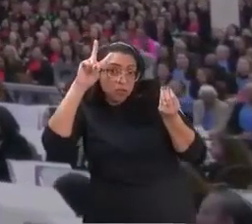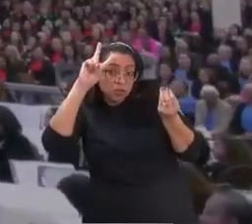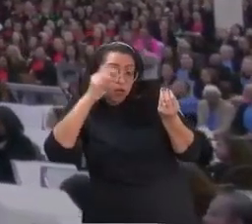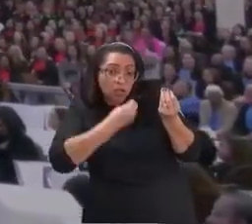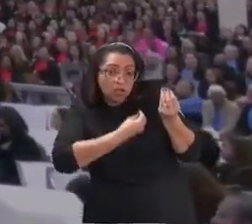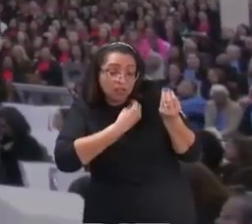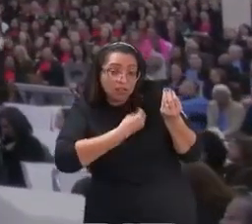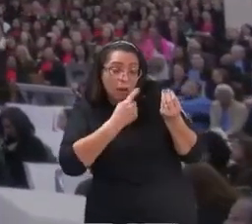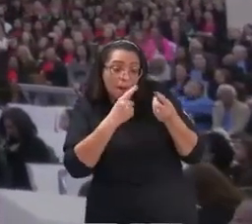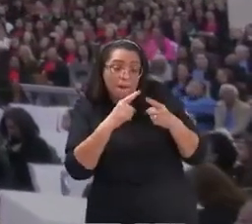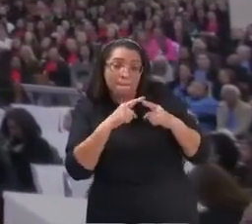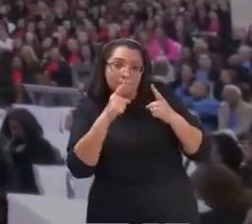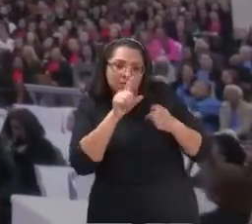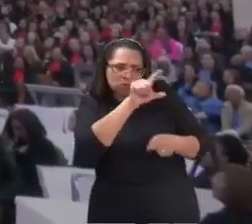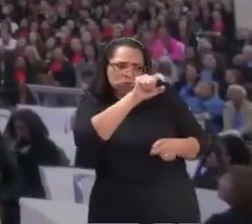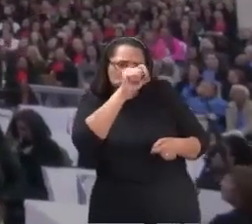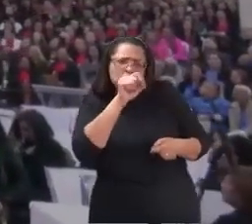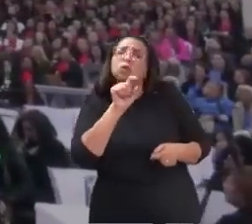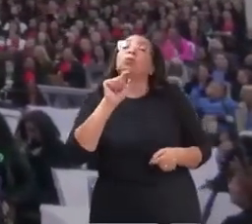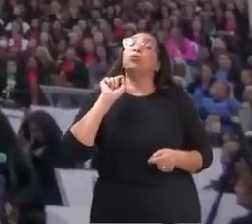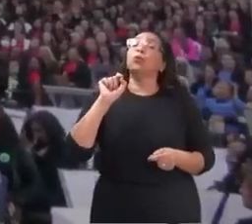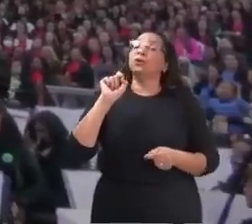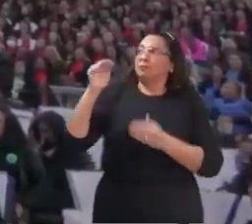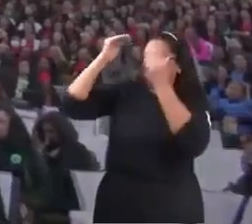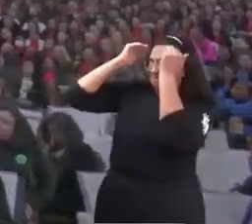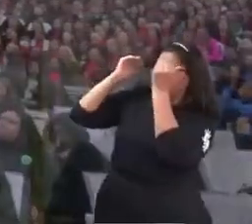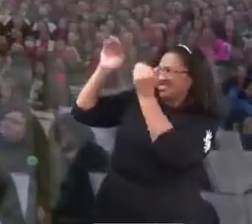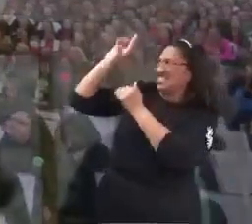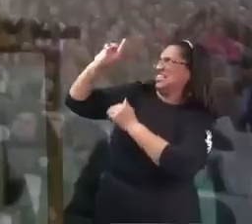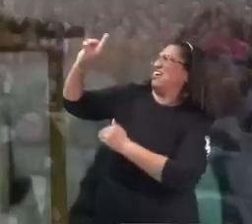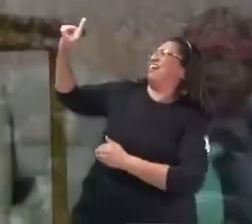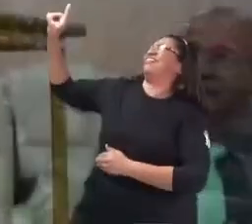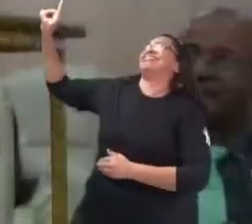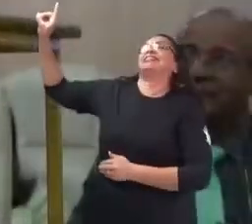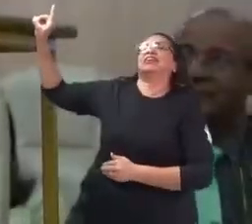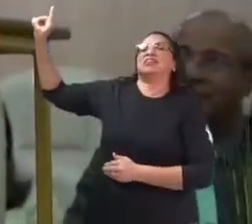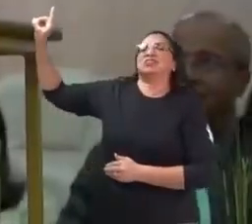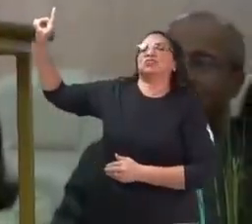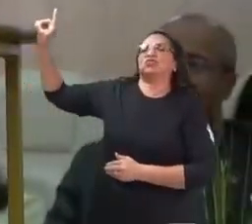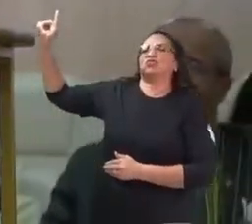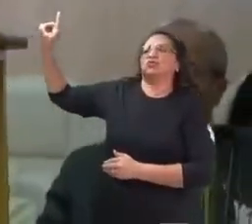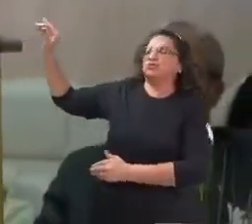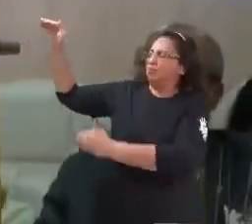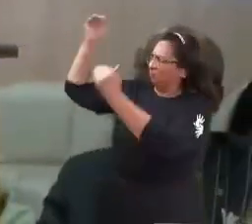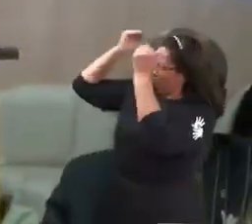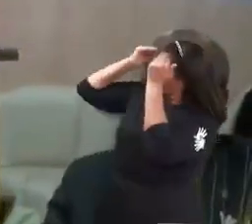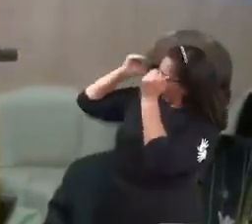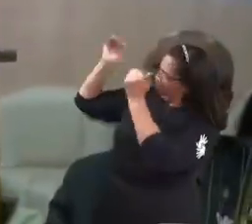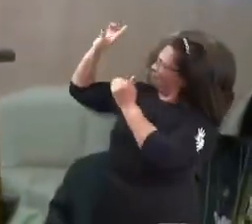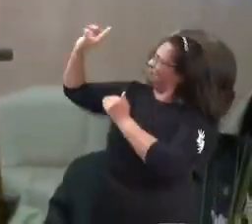Entenderam o propósito de Deus e não aceitaram a injustiça, e mantiveram o propósito vivo.